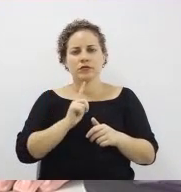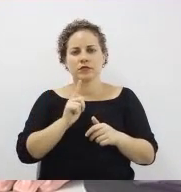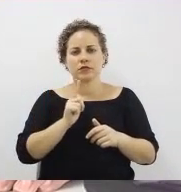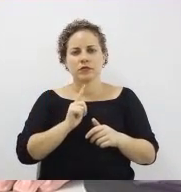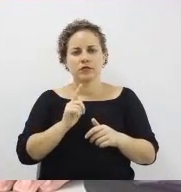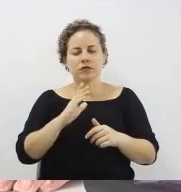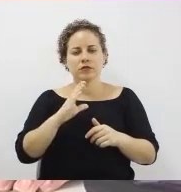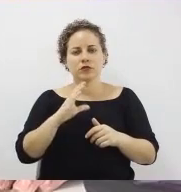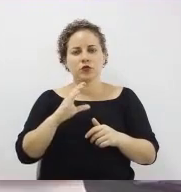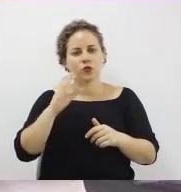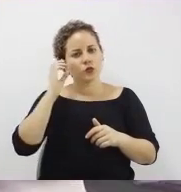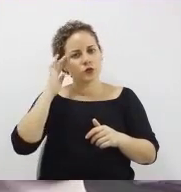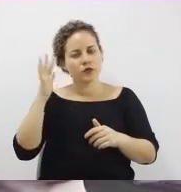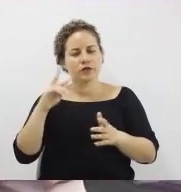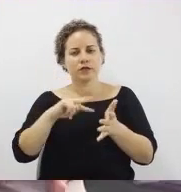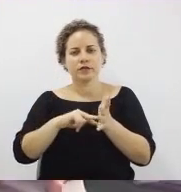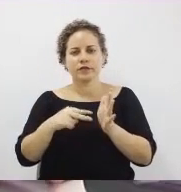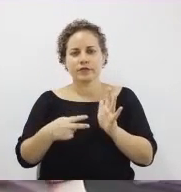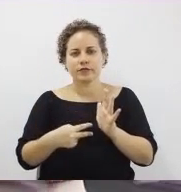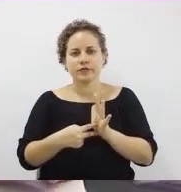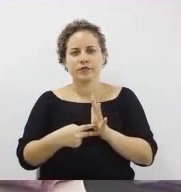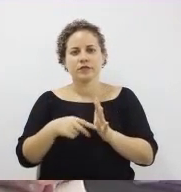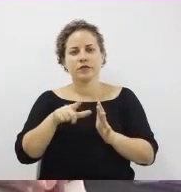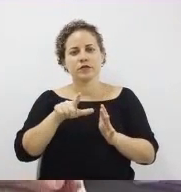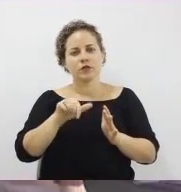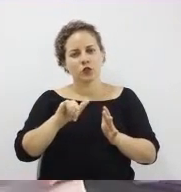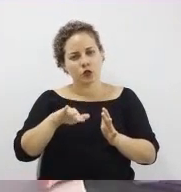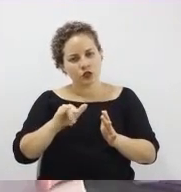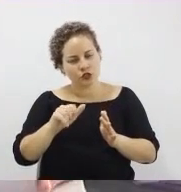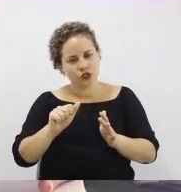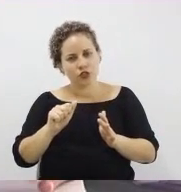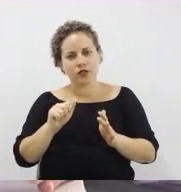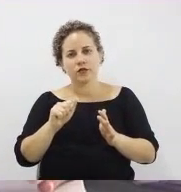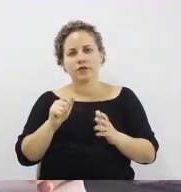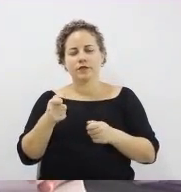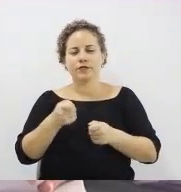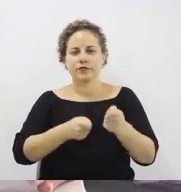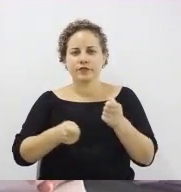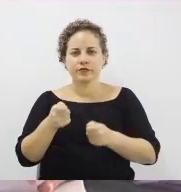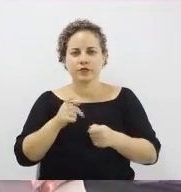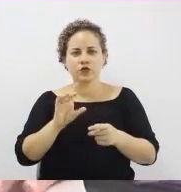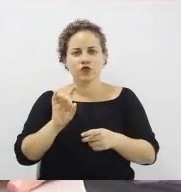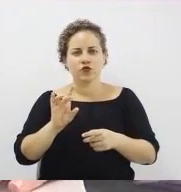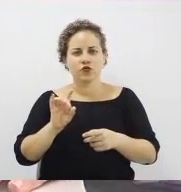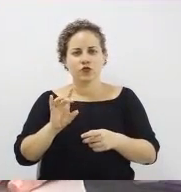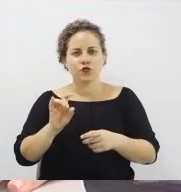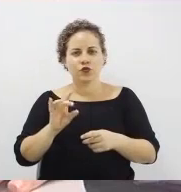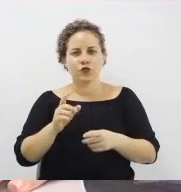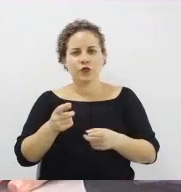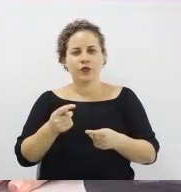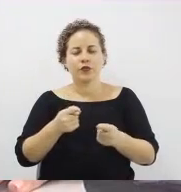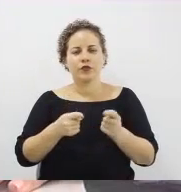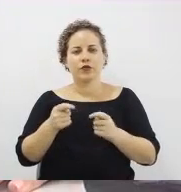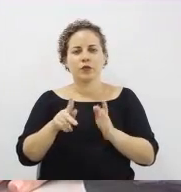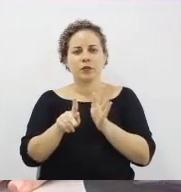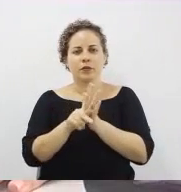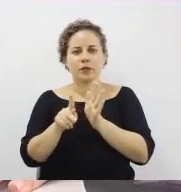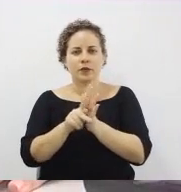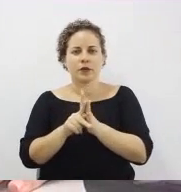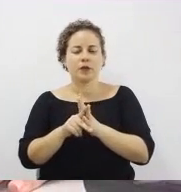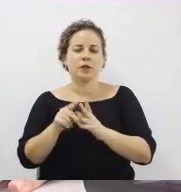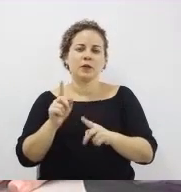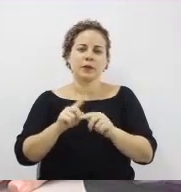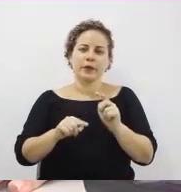do conceito. Na logística, não se administra ou se coordena apenas o fluxo dos recursos físicos, como